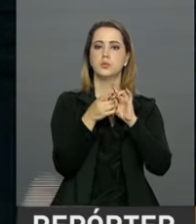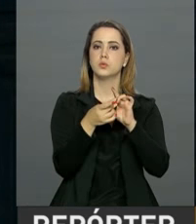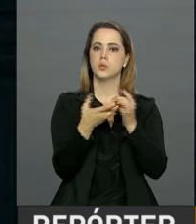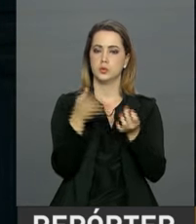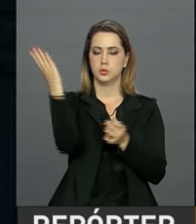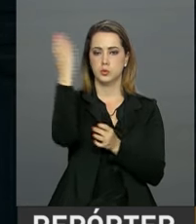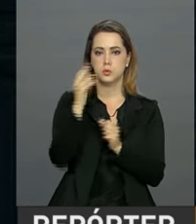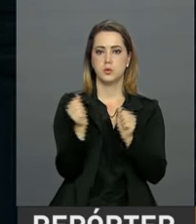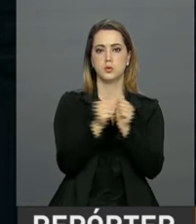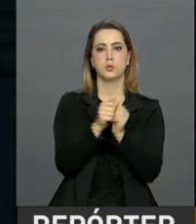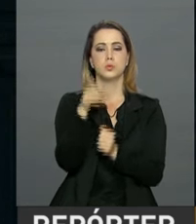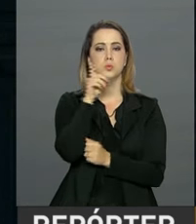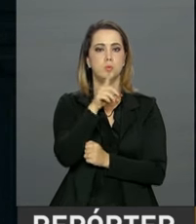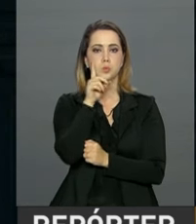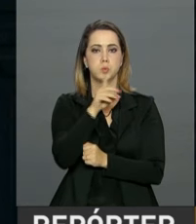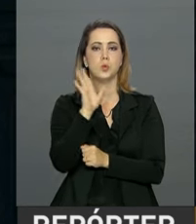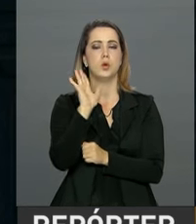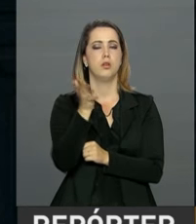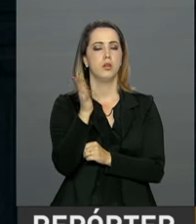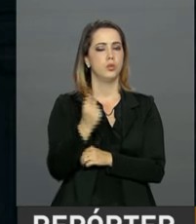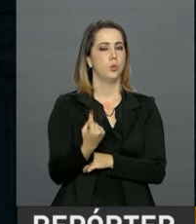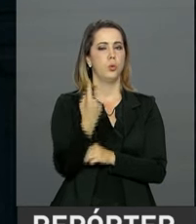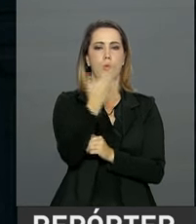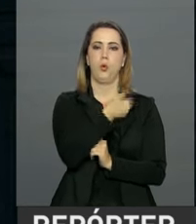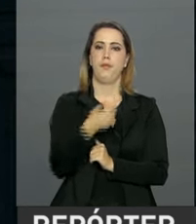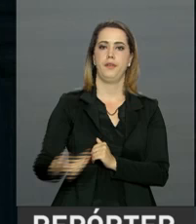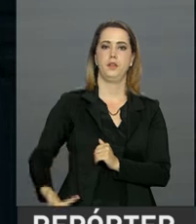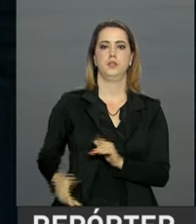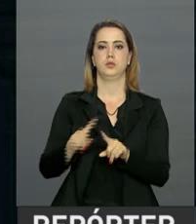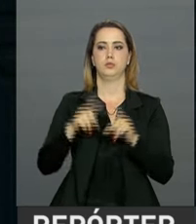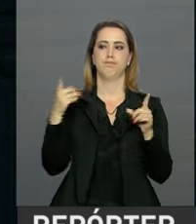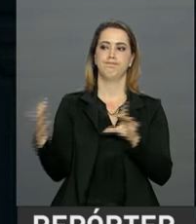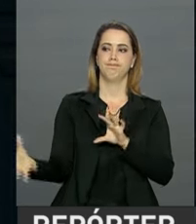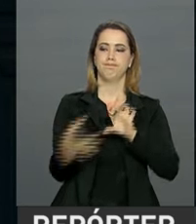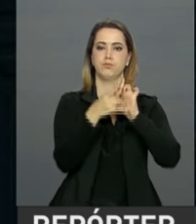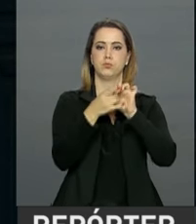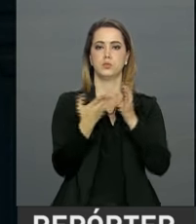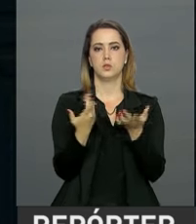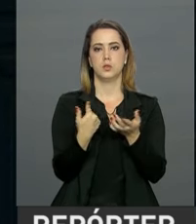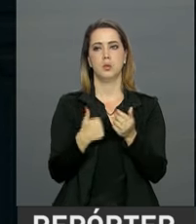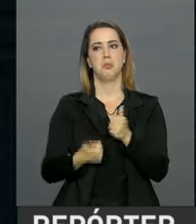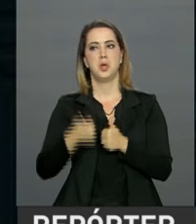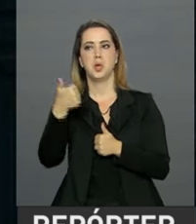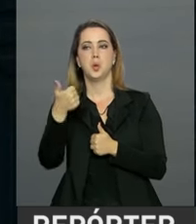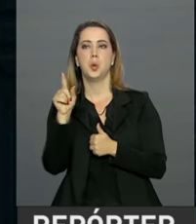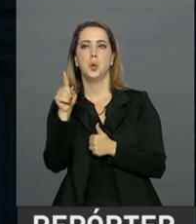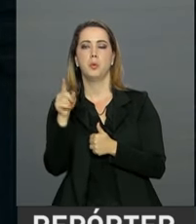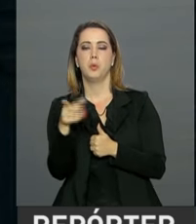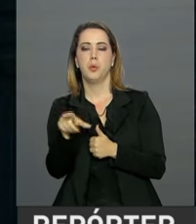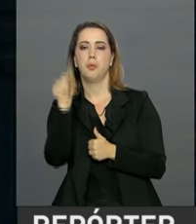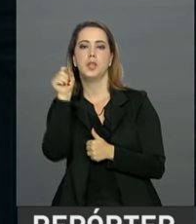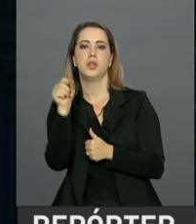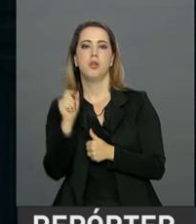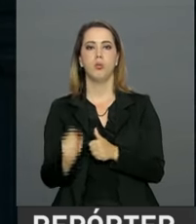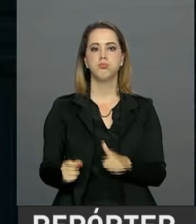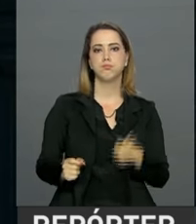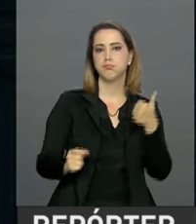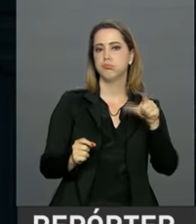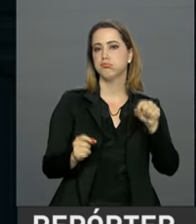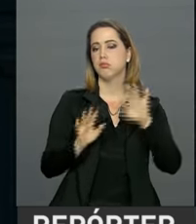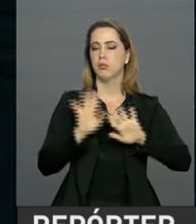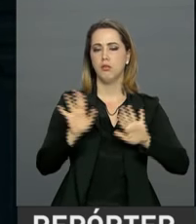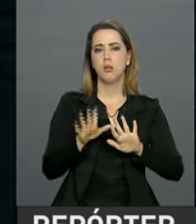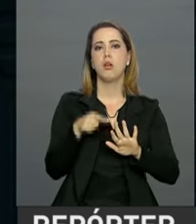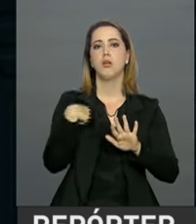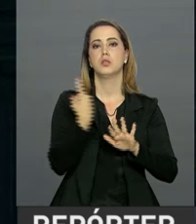se sobrepõe a questão circunstancial de um governo mais para uma posição ou menos para outra mas haja Vista a